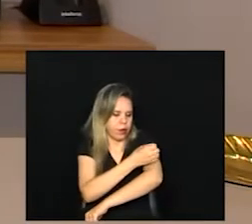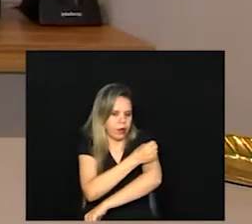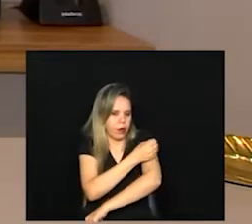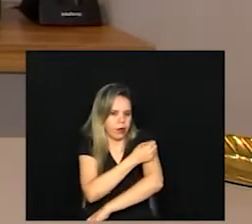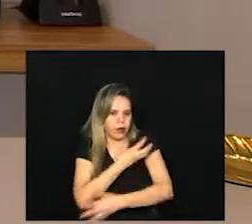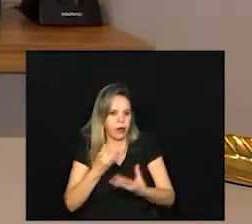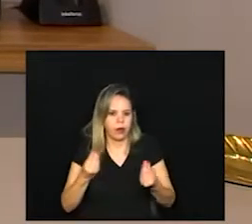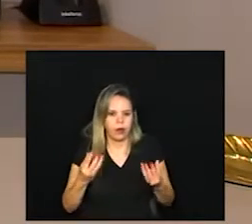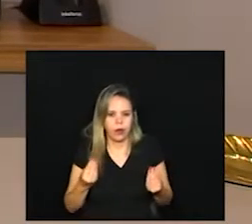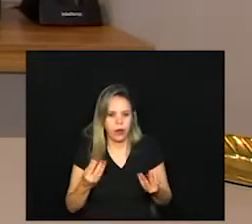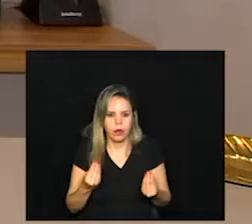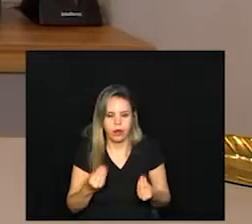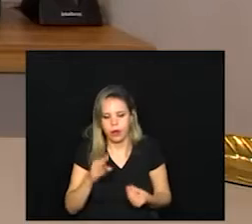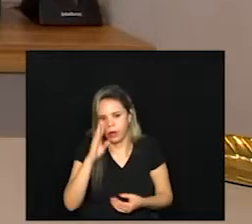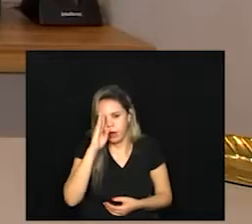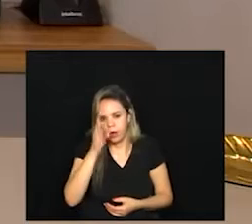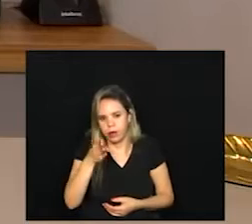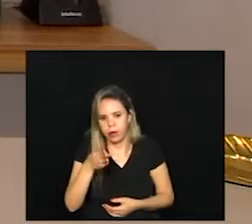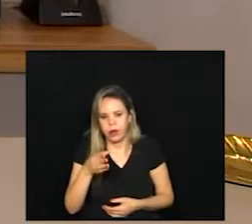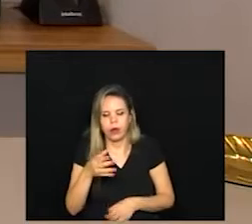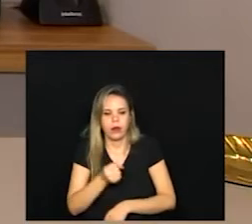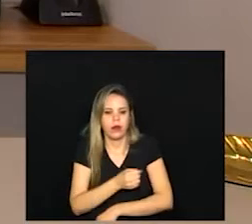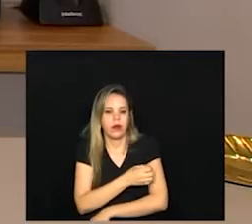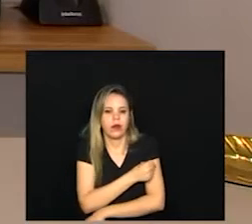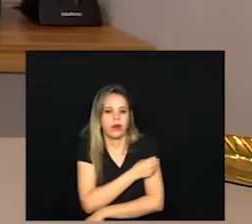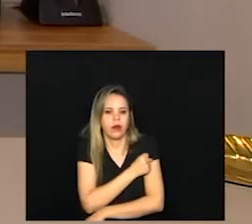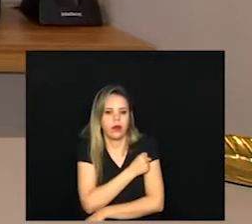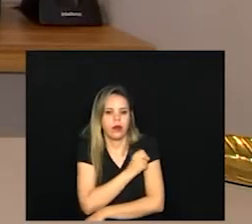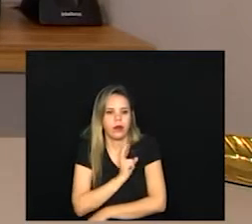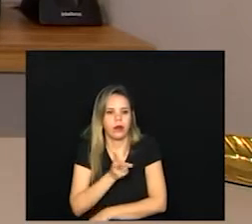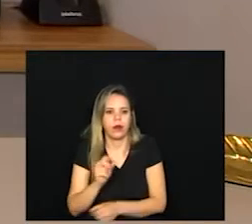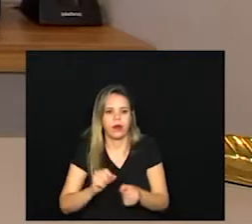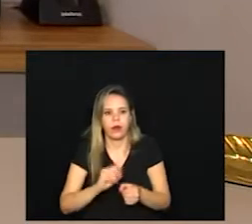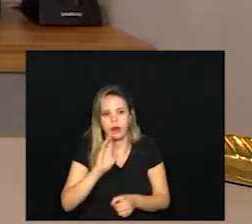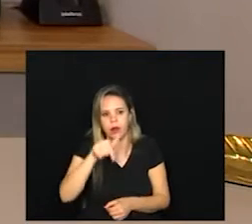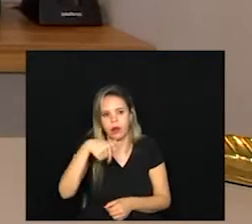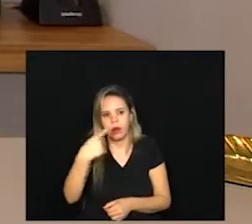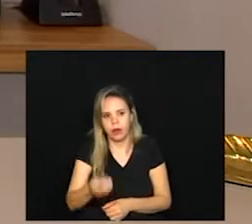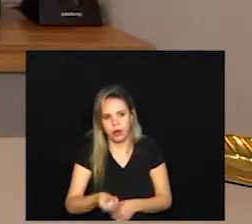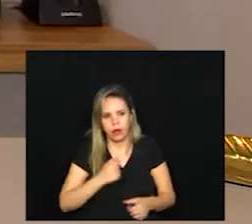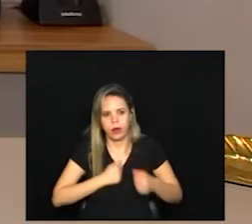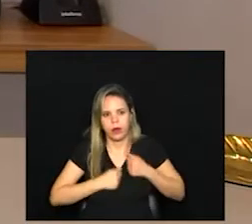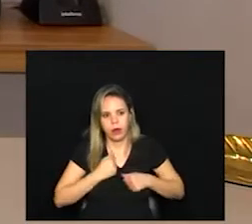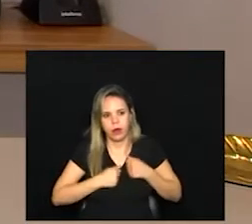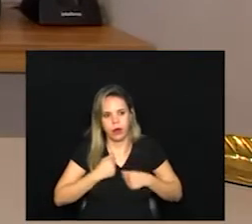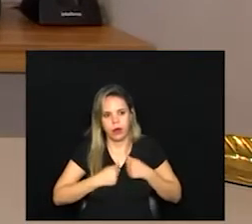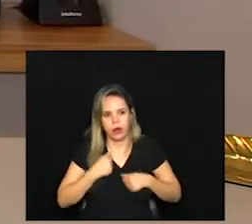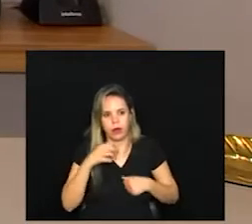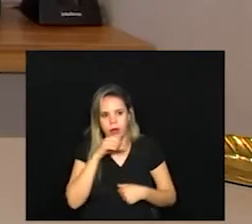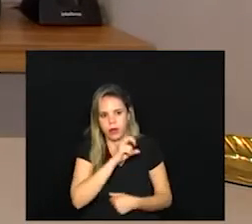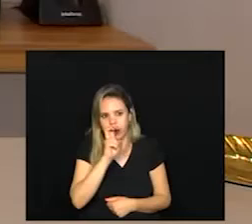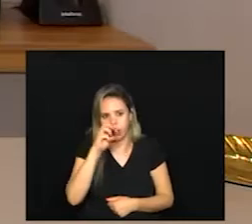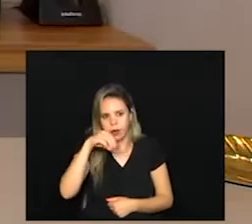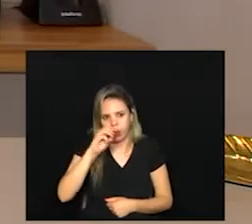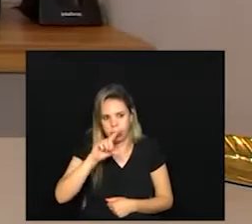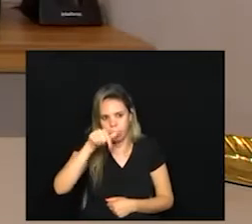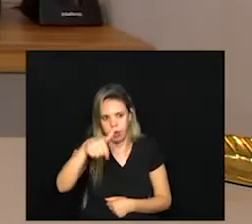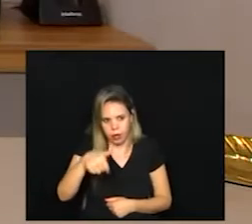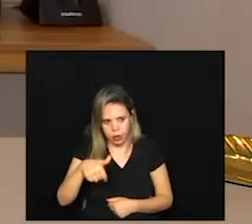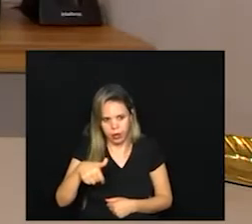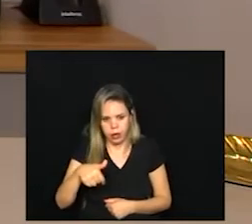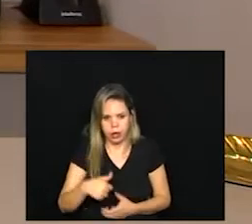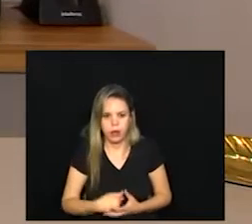pele. Então, assim, é fundamental a gente hidratar, a hidratação a gente faz principalmente logo após o banho, nos primeiros 5 minutos logo depois do